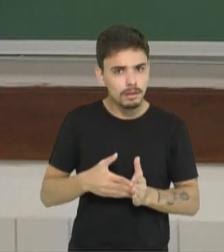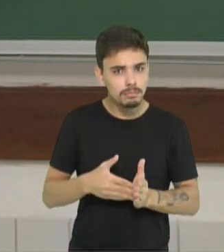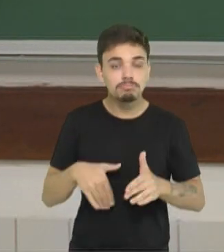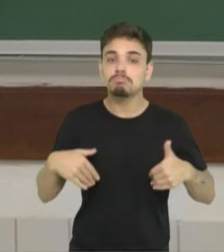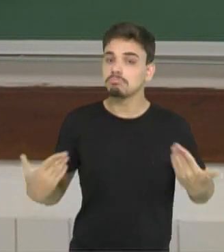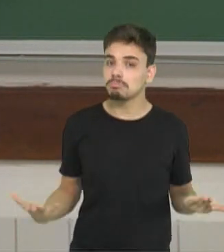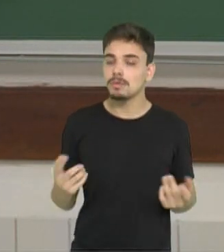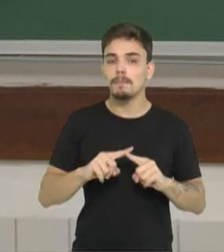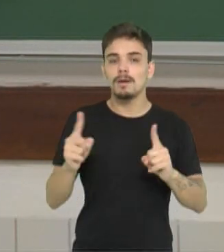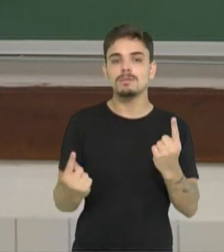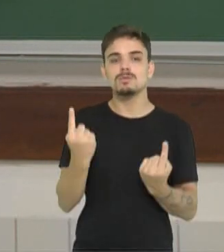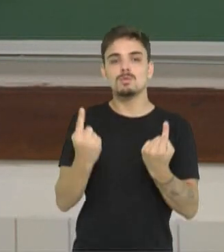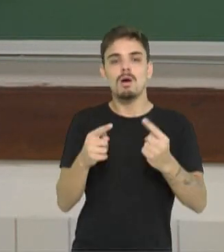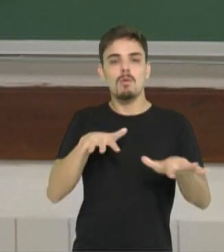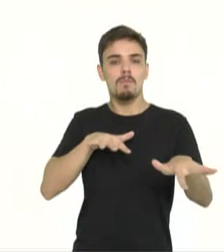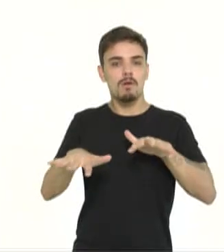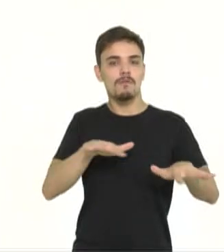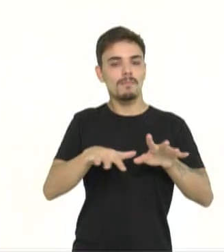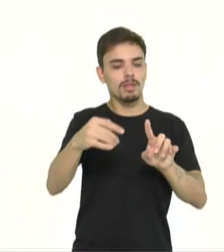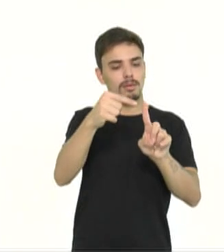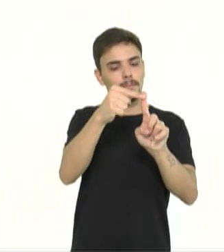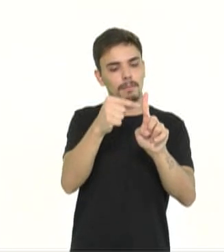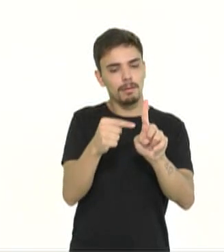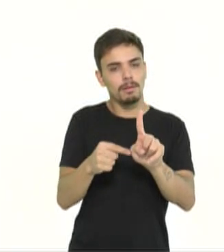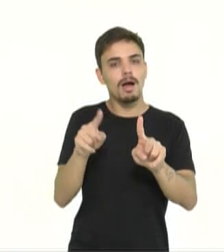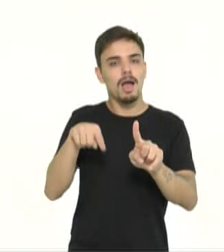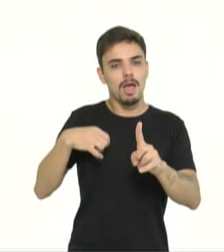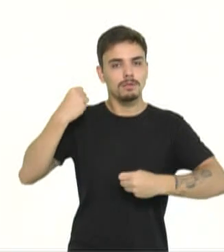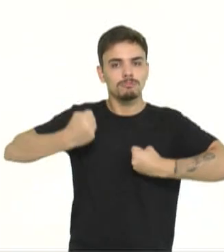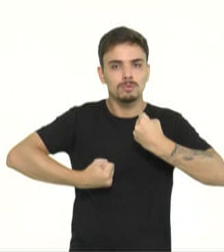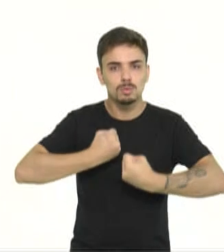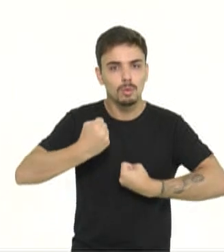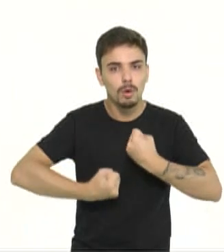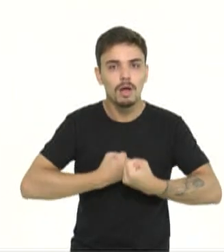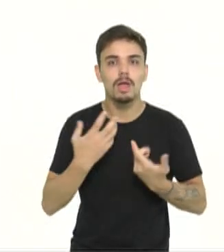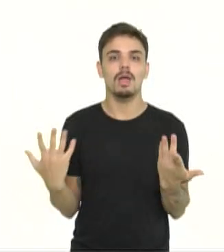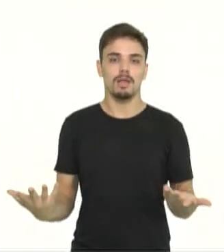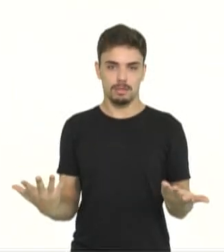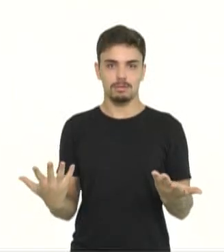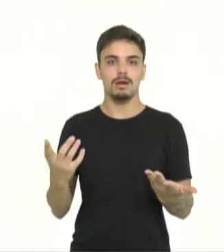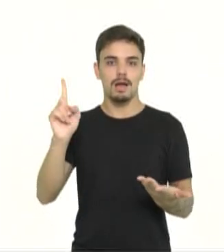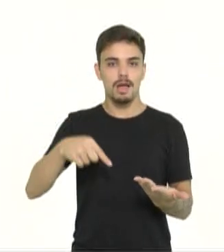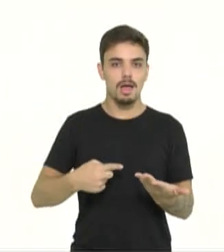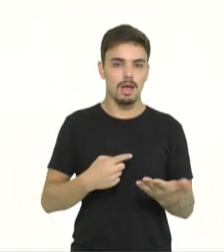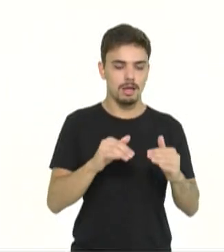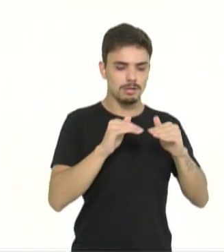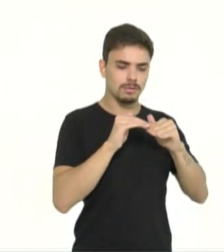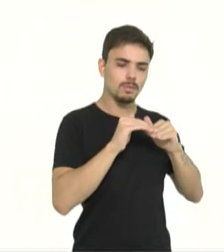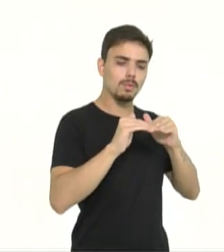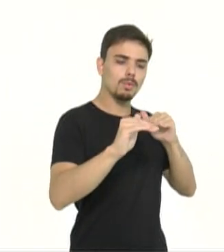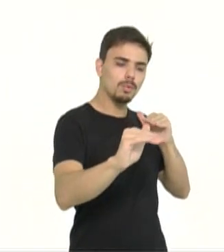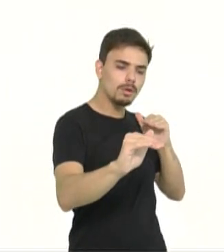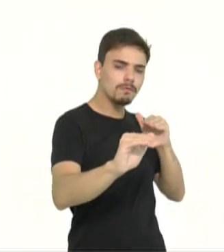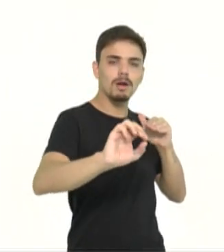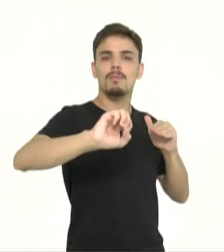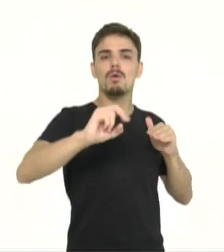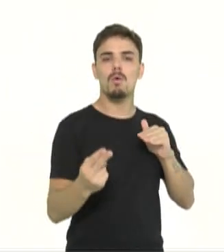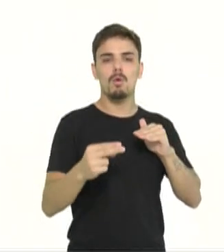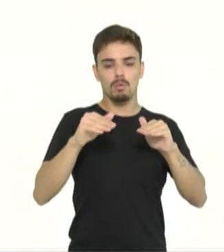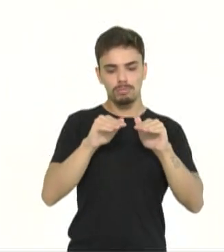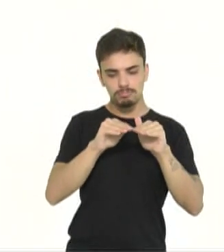Qual é o tipo de movimento quando ele está correndo, que ele está realizando? Um movimento uniforme ou um